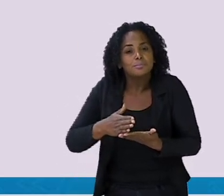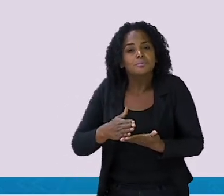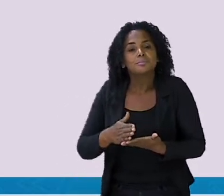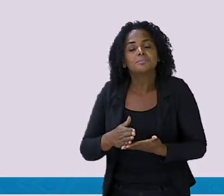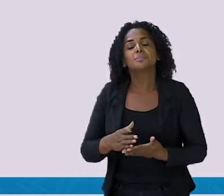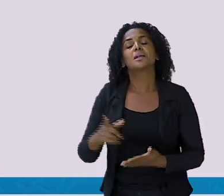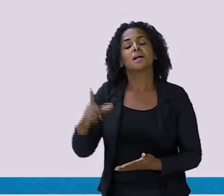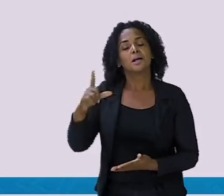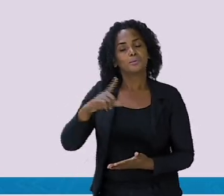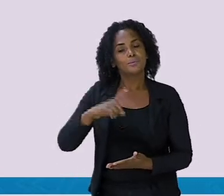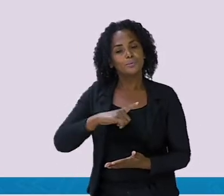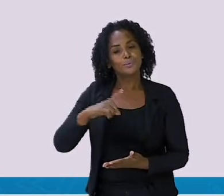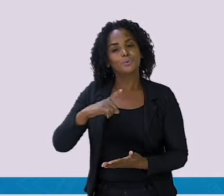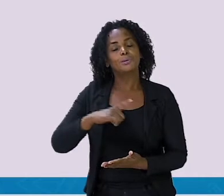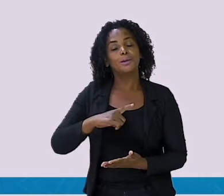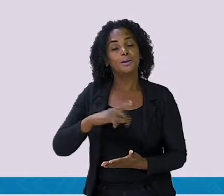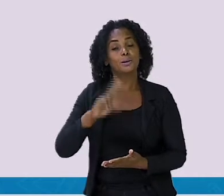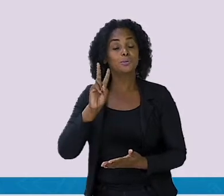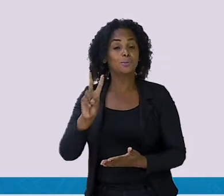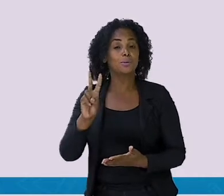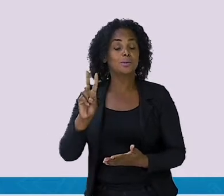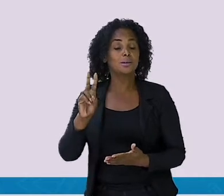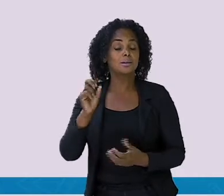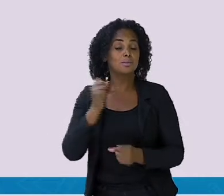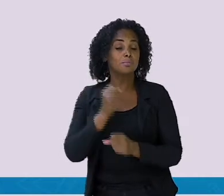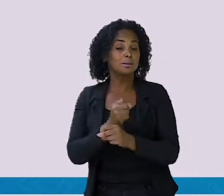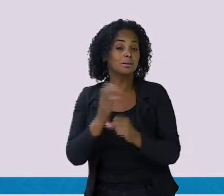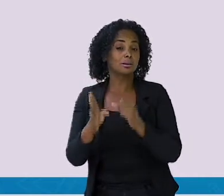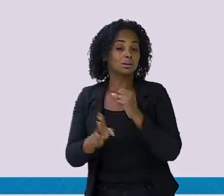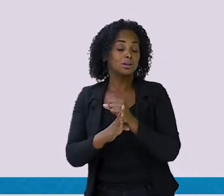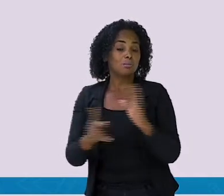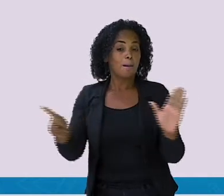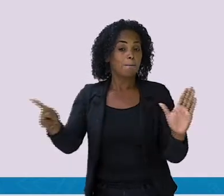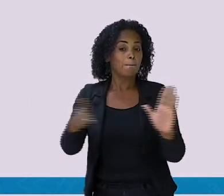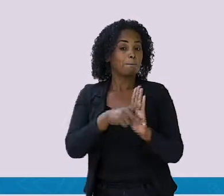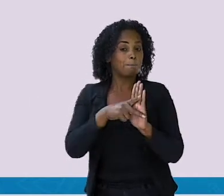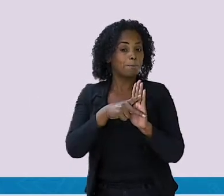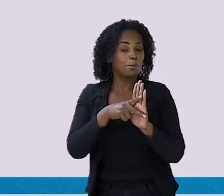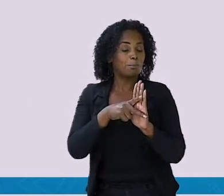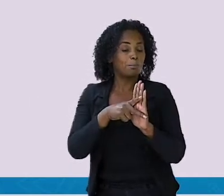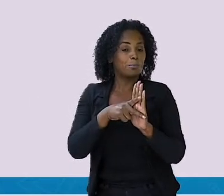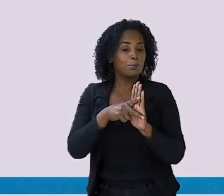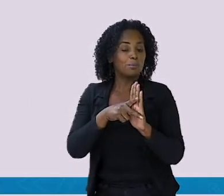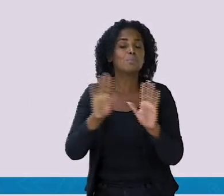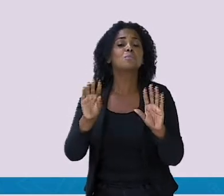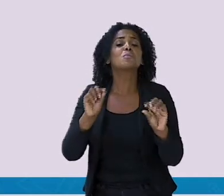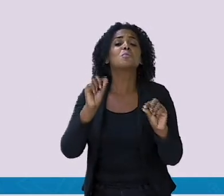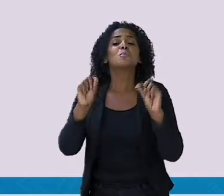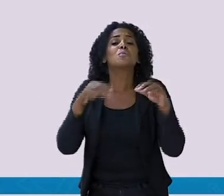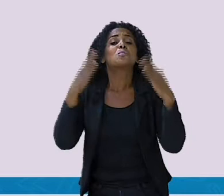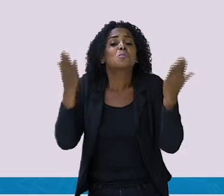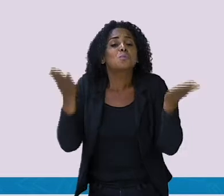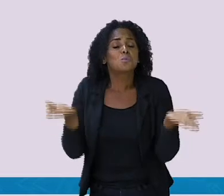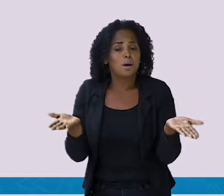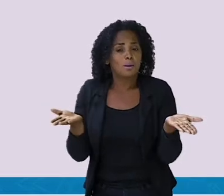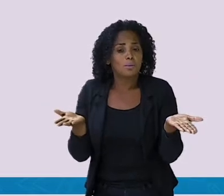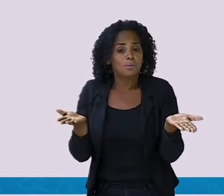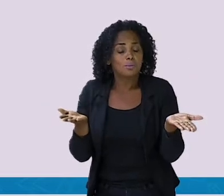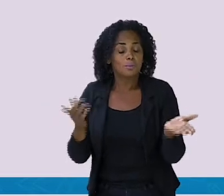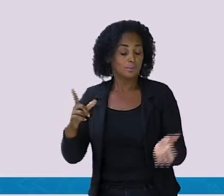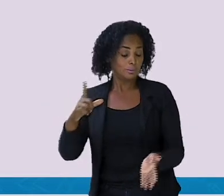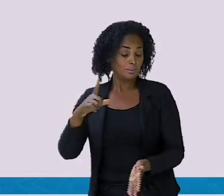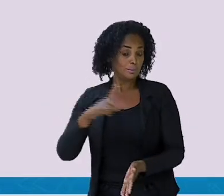do livro. Luana, a menina que viu o Brasil Neném. Nós temos aí